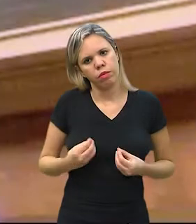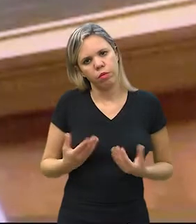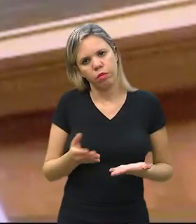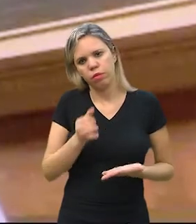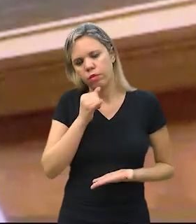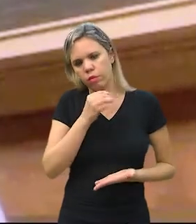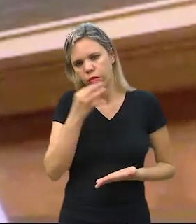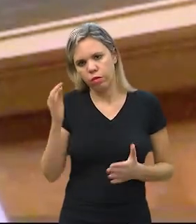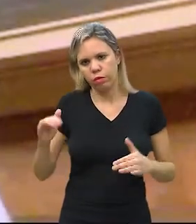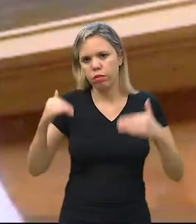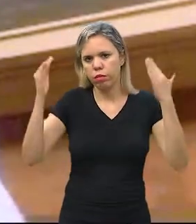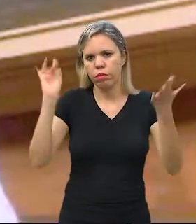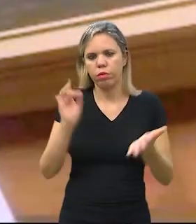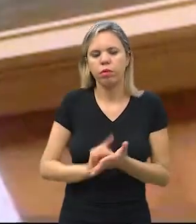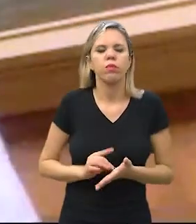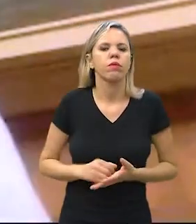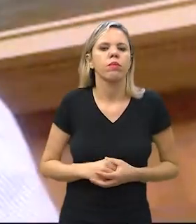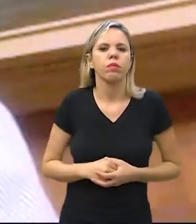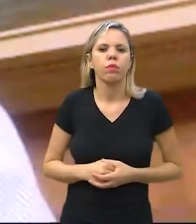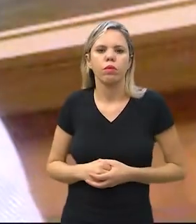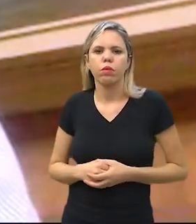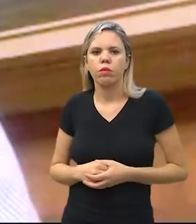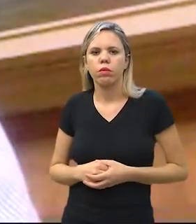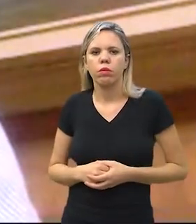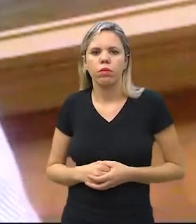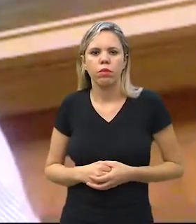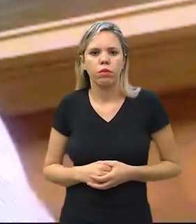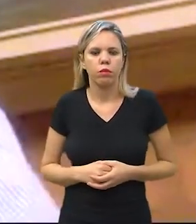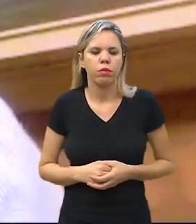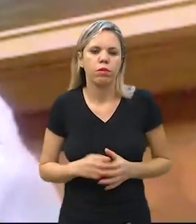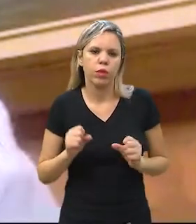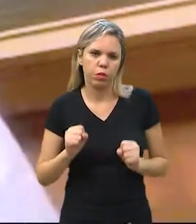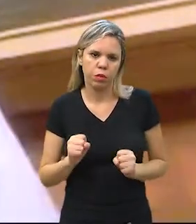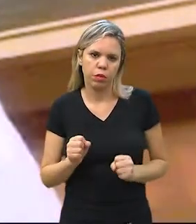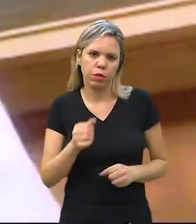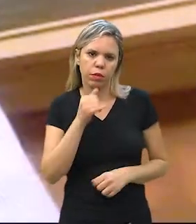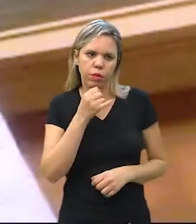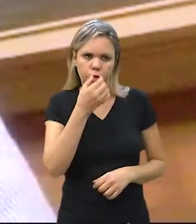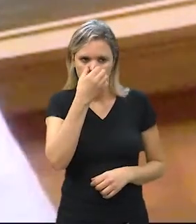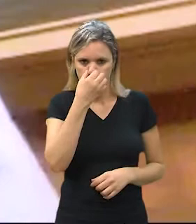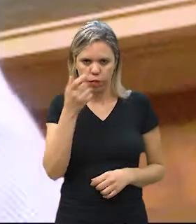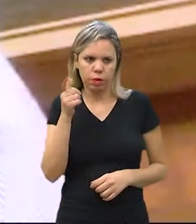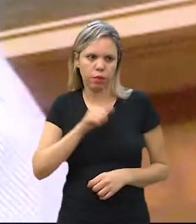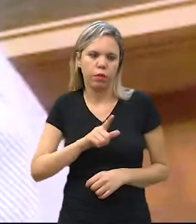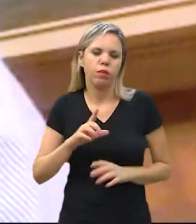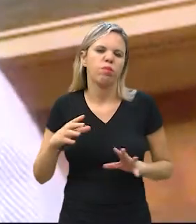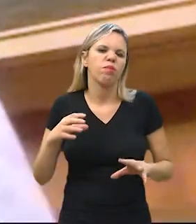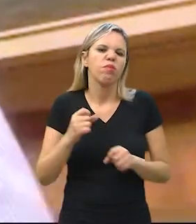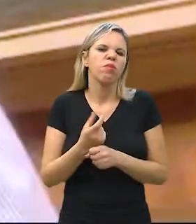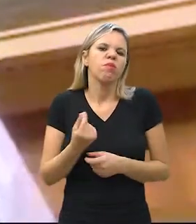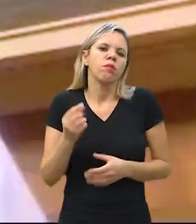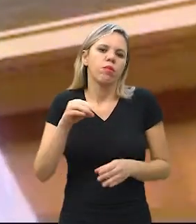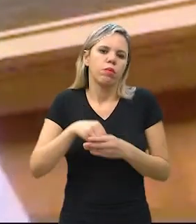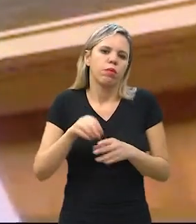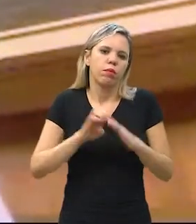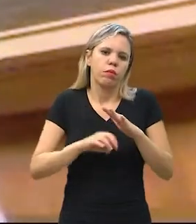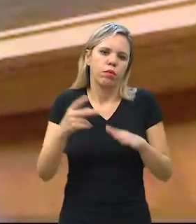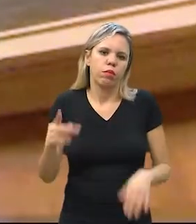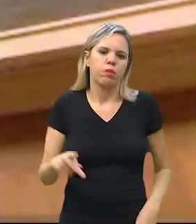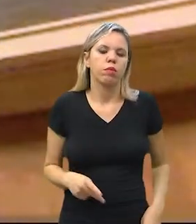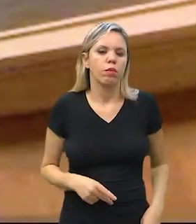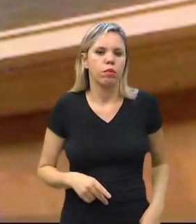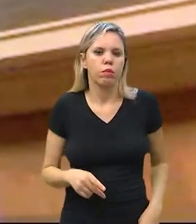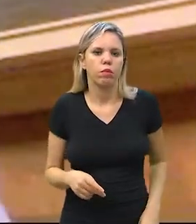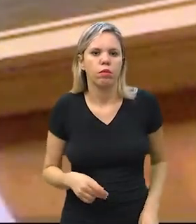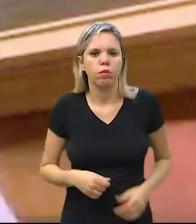assim, muito mais eficiente para poder ganhar, botar o dinheiro dentro da empresa dele,